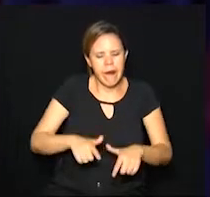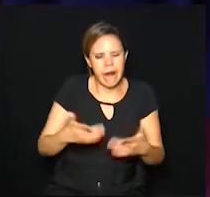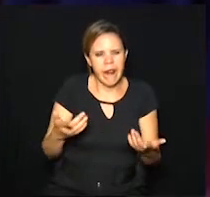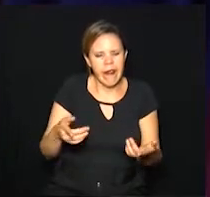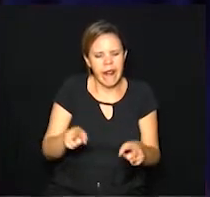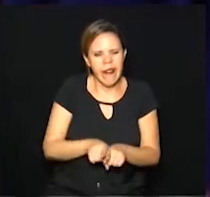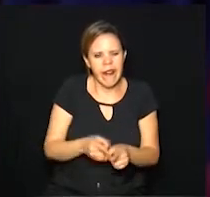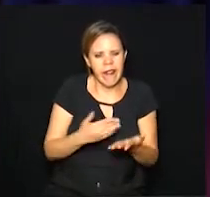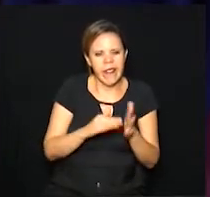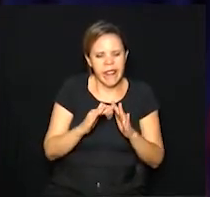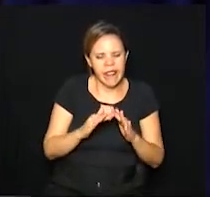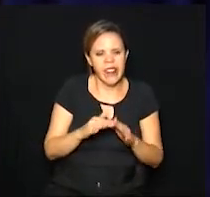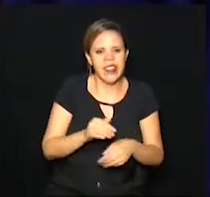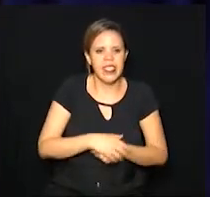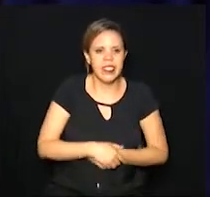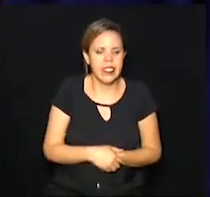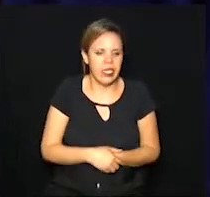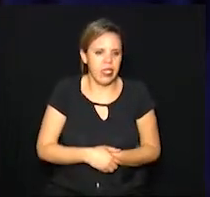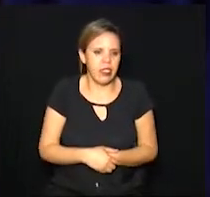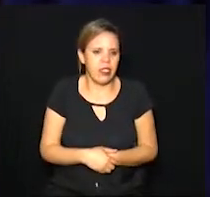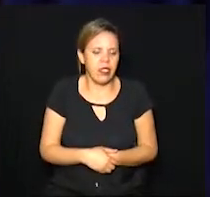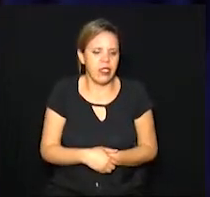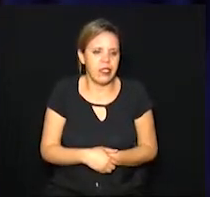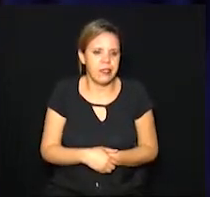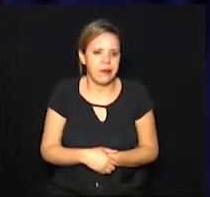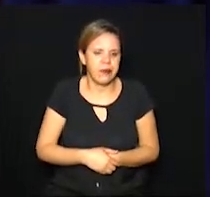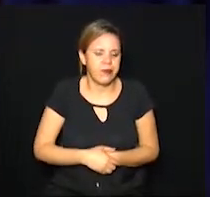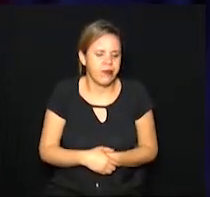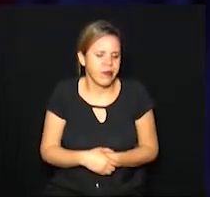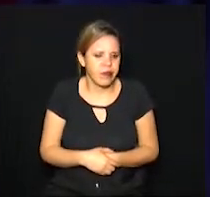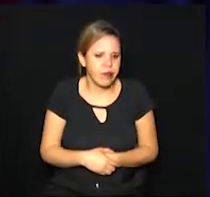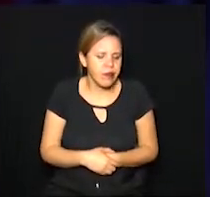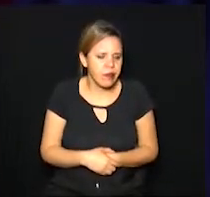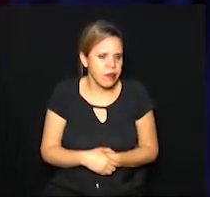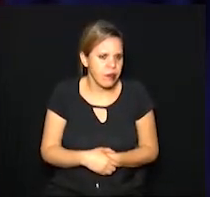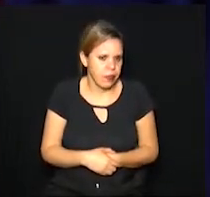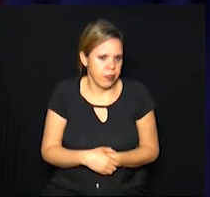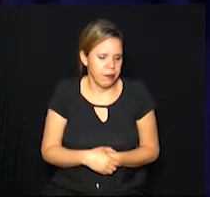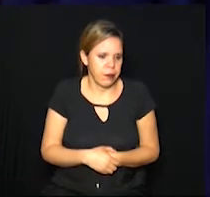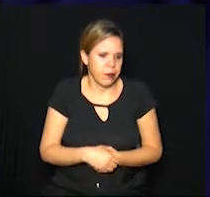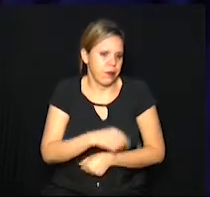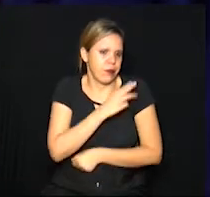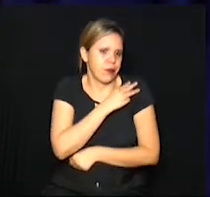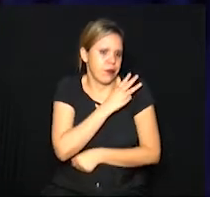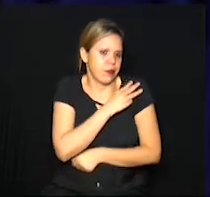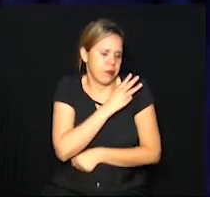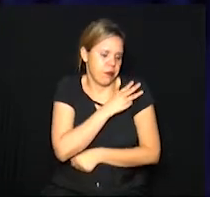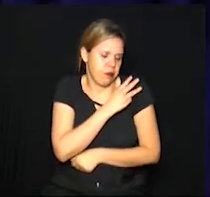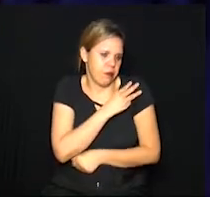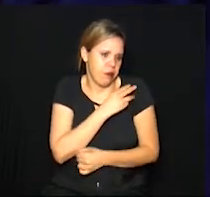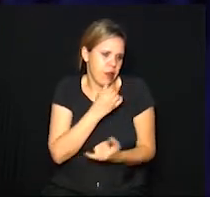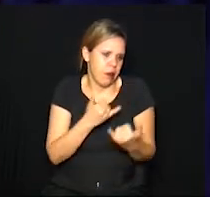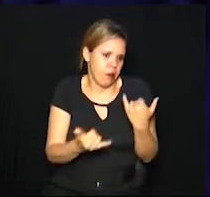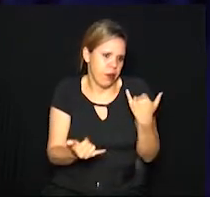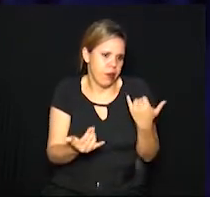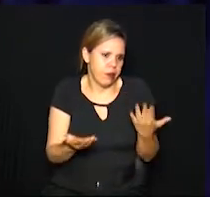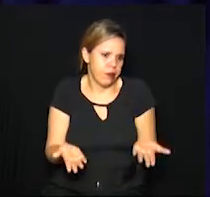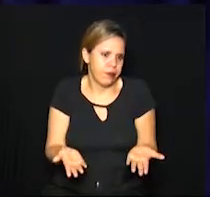mesmo escolas ainda do ensino médio, como me parece que